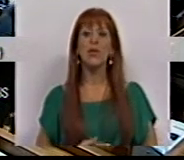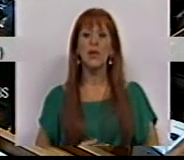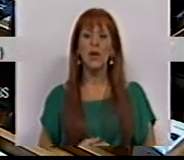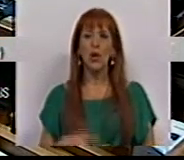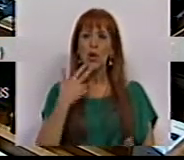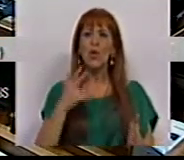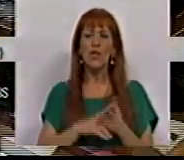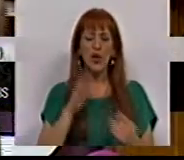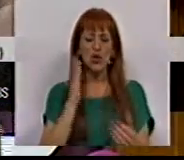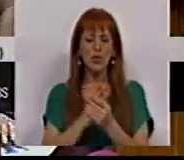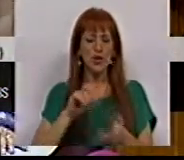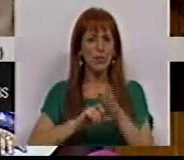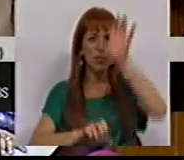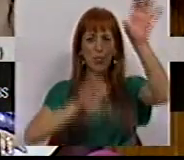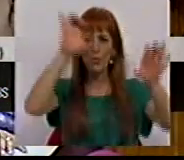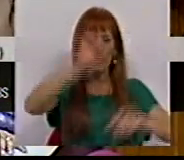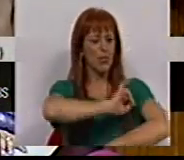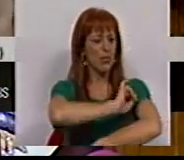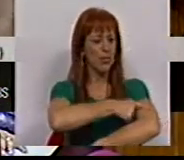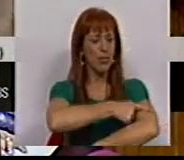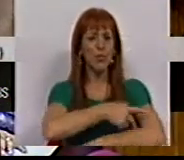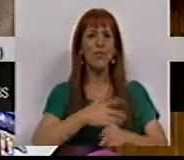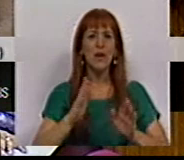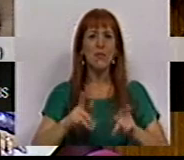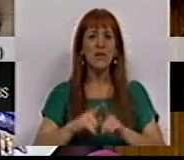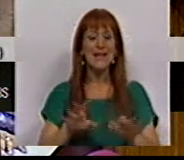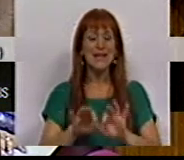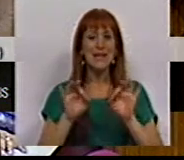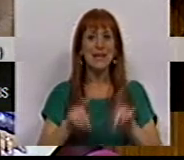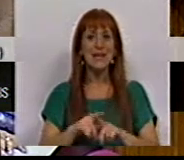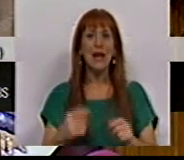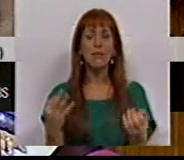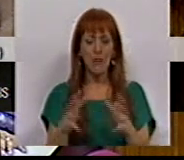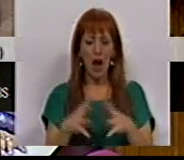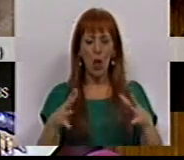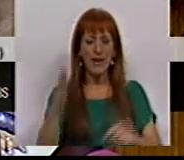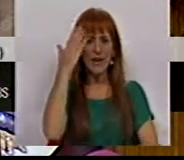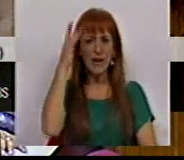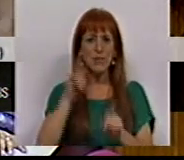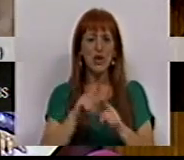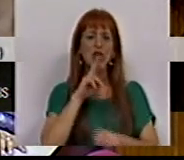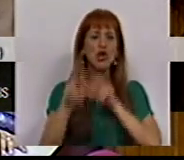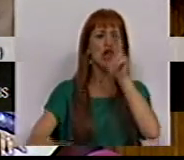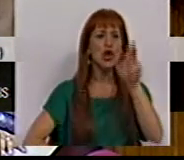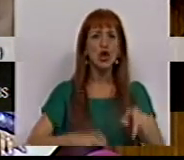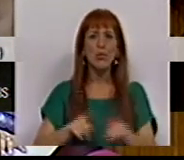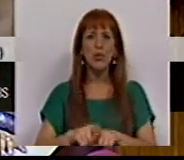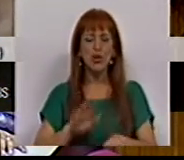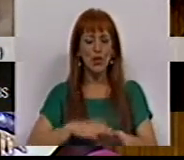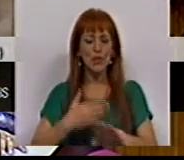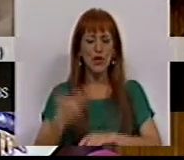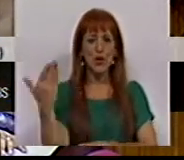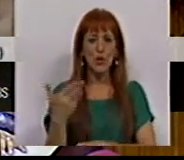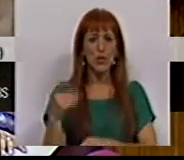Um verdadeiro processo de descentralização de competências deve corresponder a um efetivo aumento da capacidade de resposta, um reforço